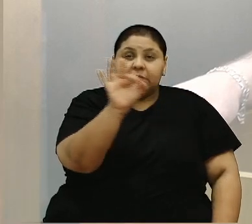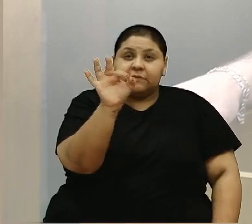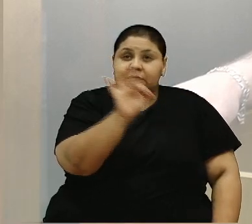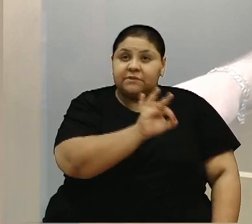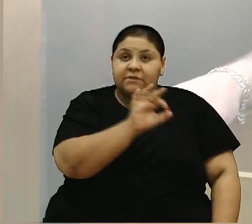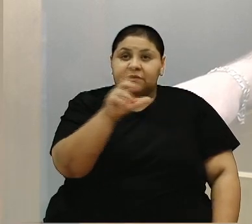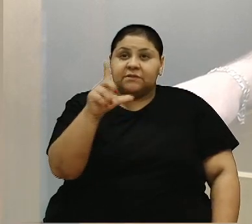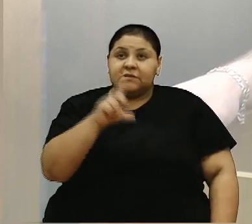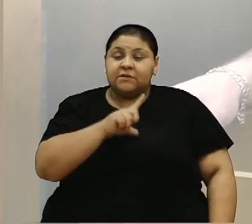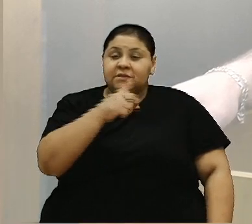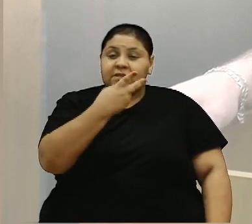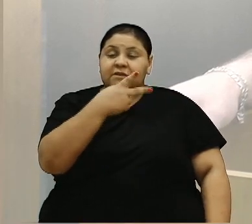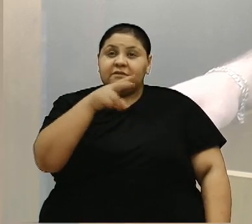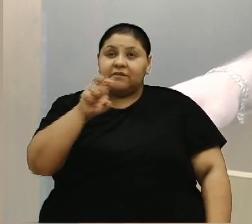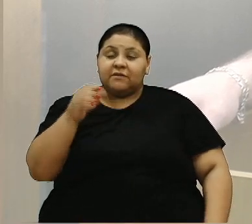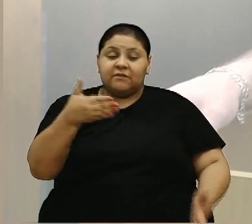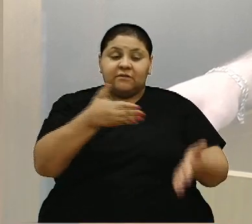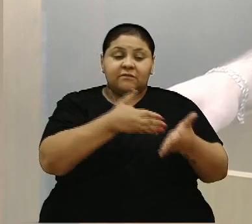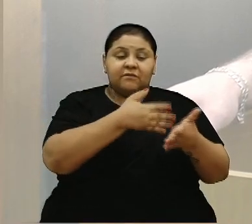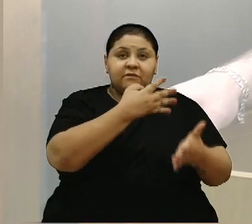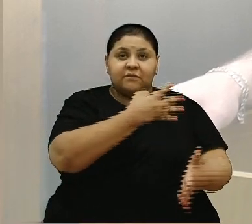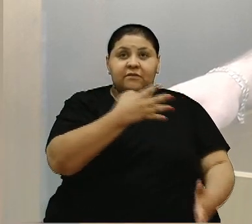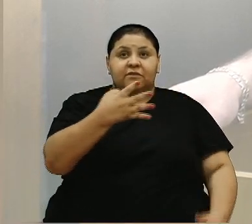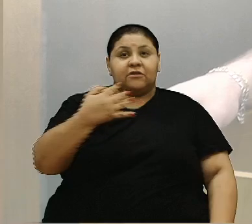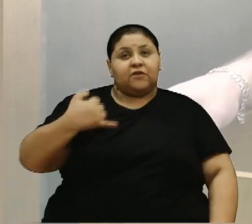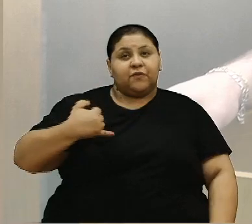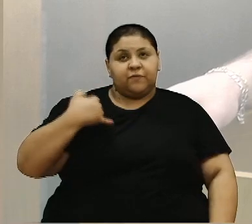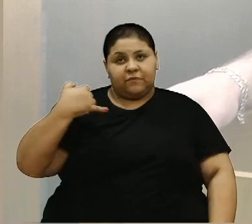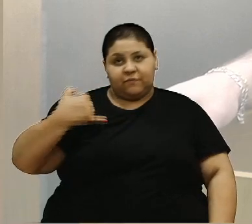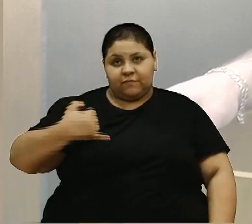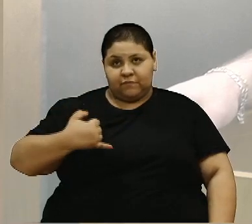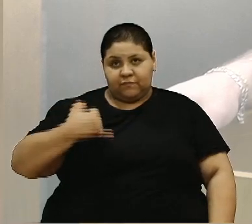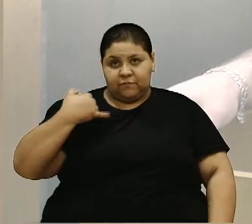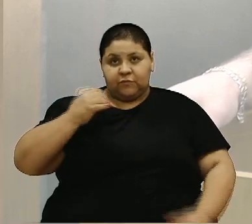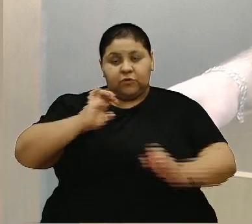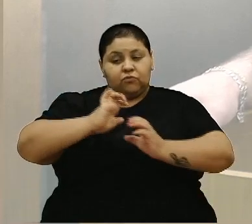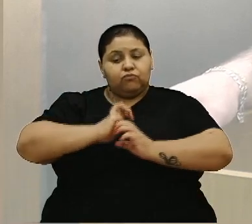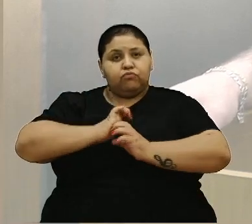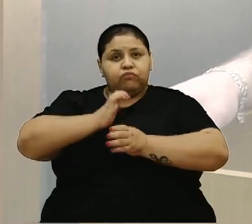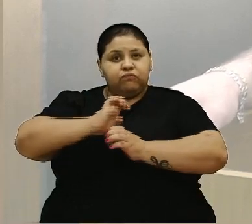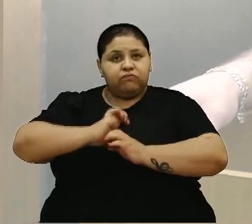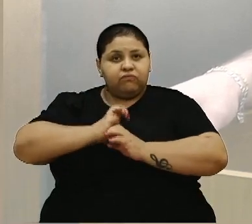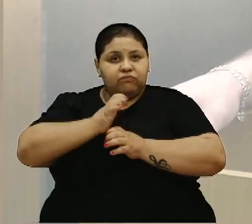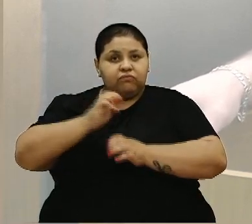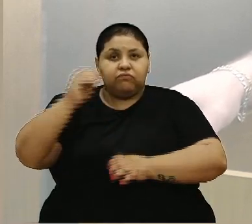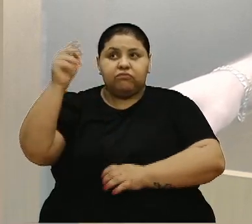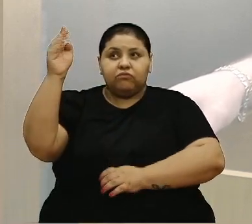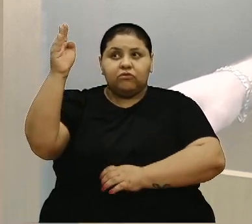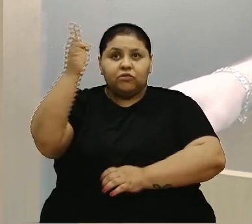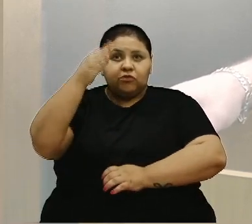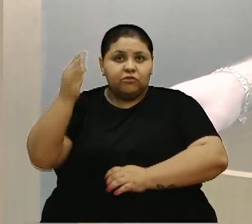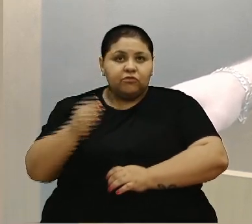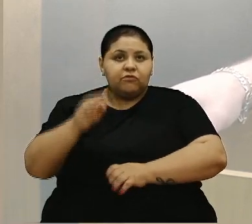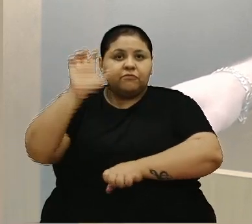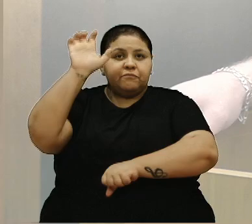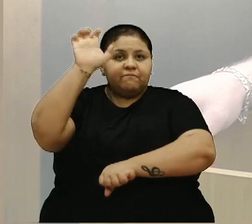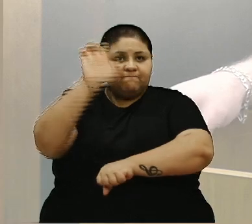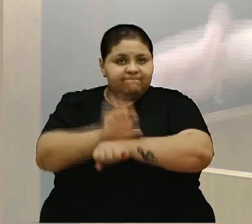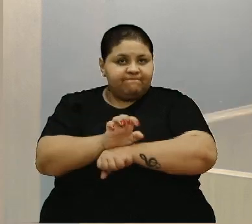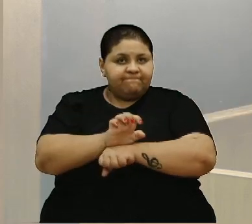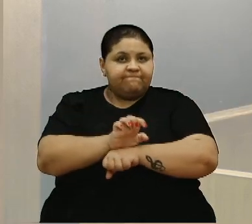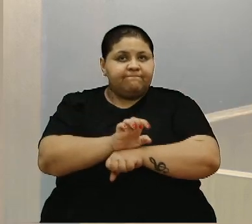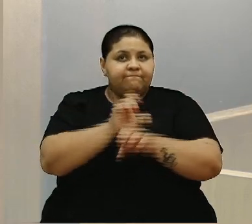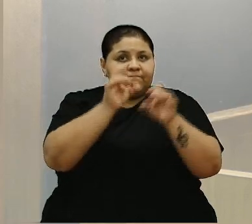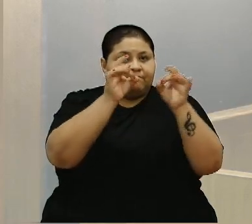possui 25 a 44 anos de idade, empreendendo no nosso país, no nosso estado, em